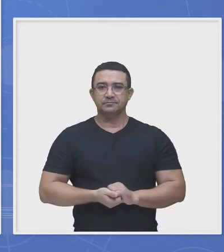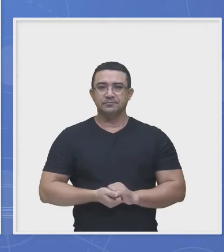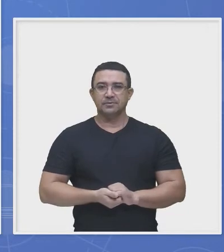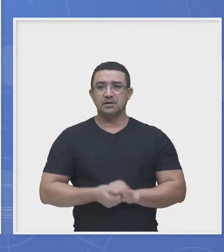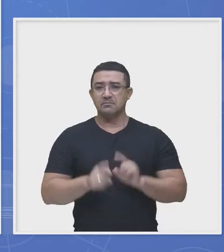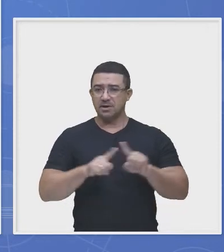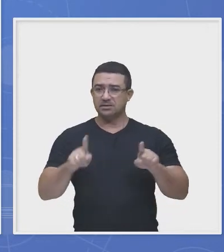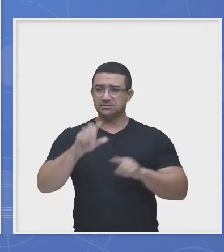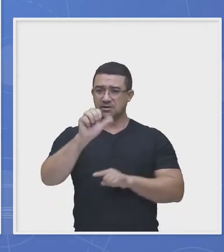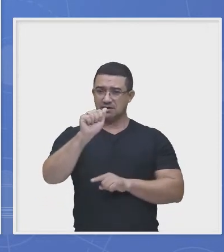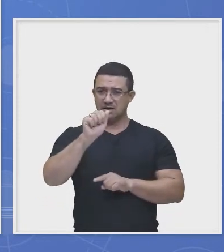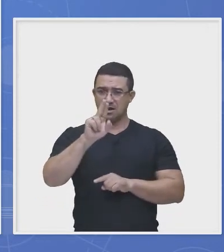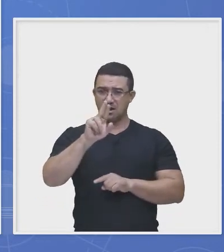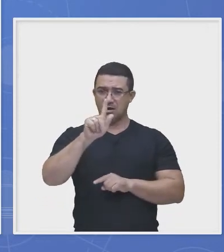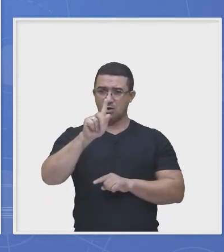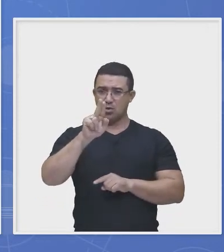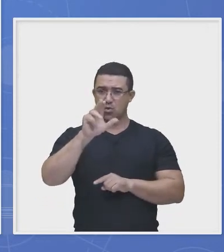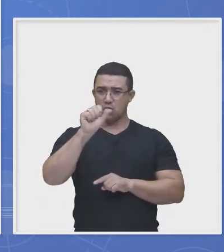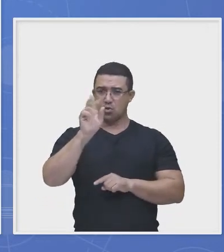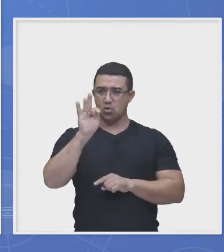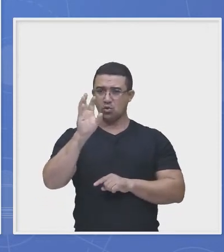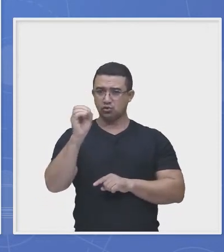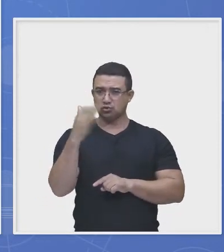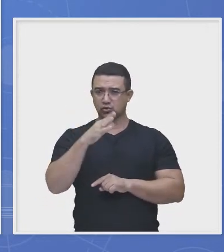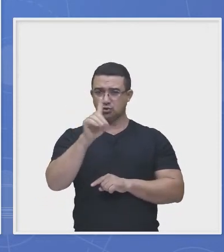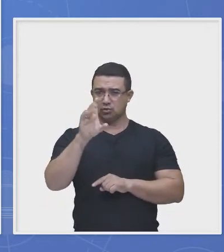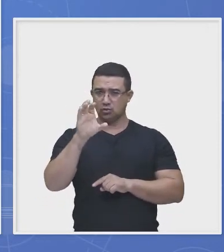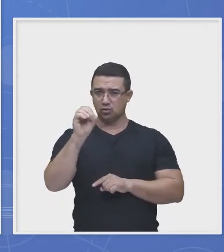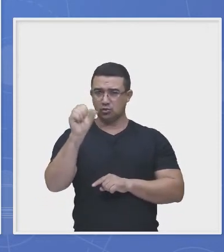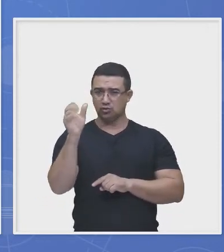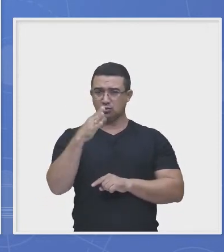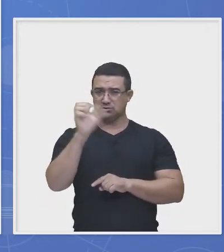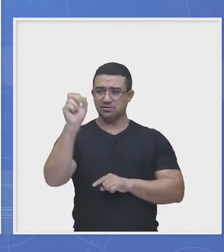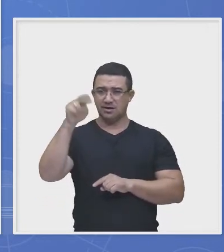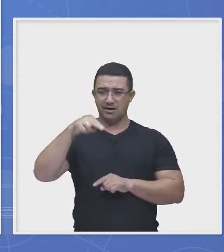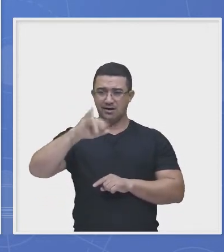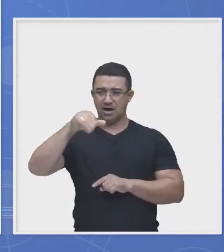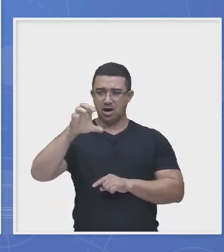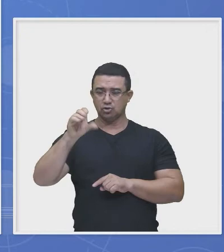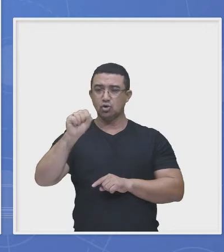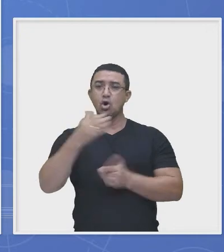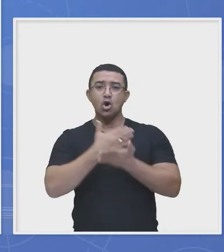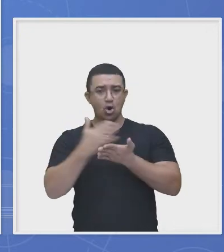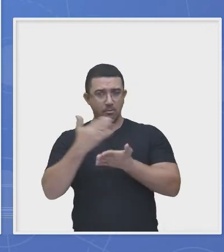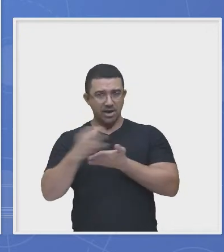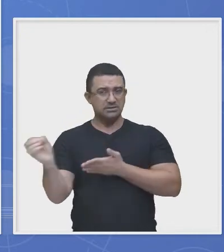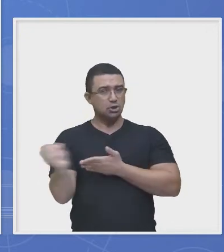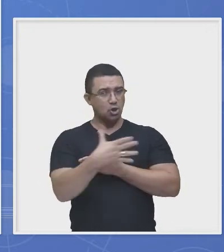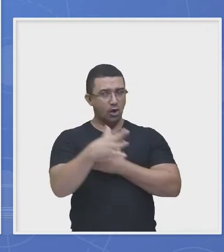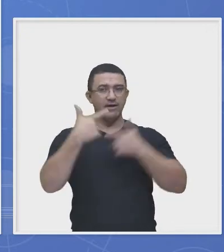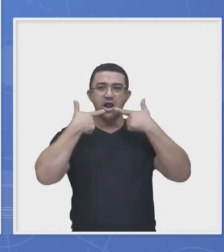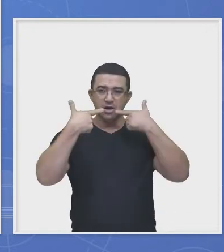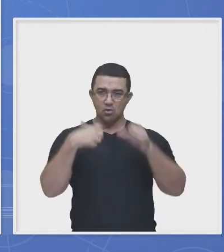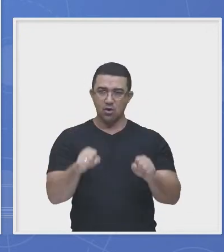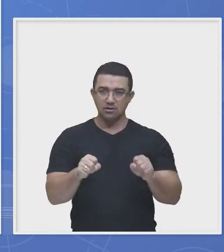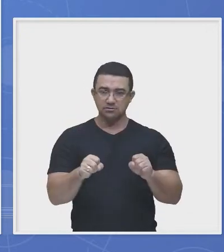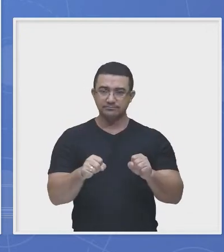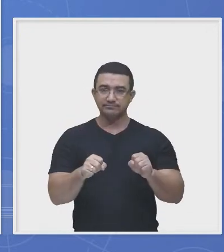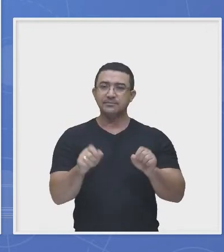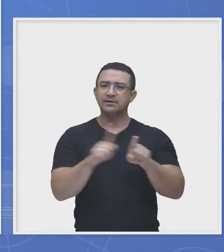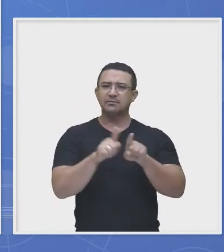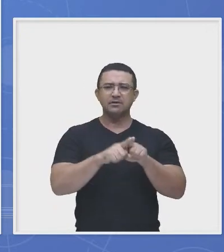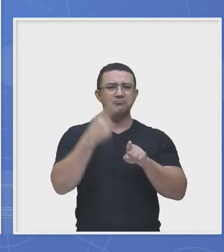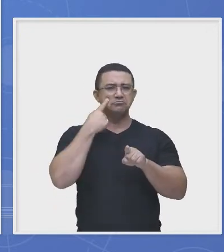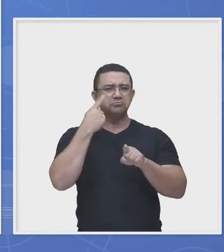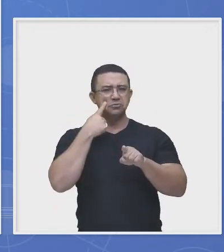Augusto dos Anjos vem e começa a inserir esses termos, ele começa a inovar por meio da linguagem. Porém, quando a gente observa o